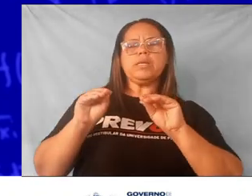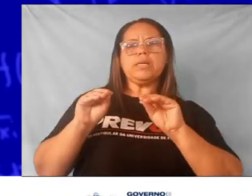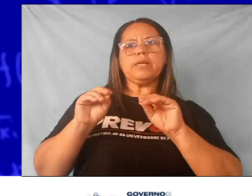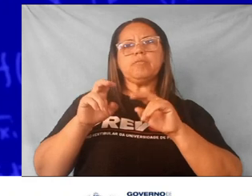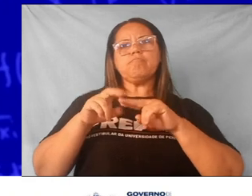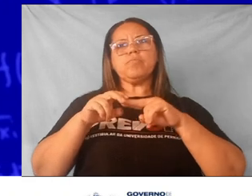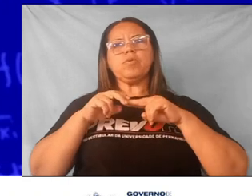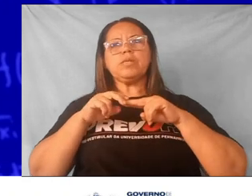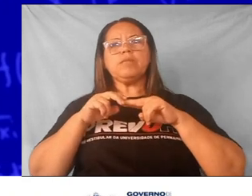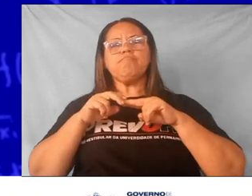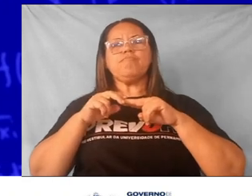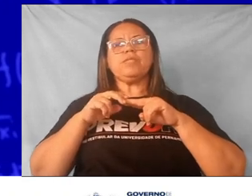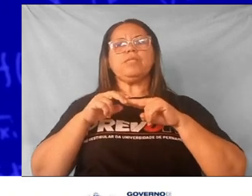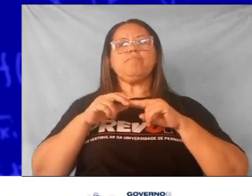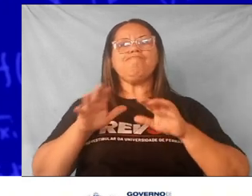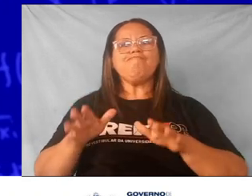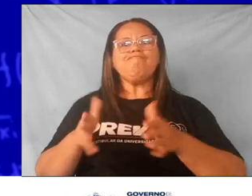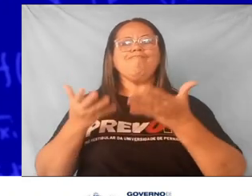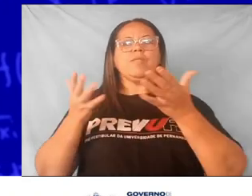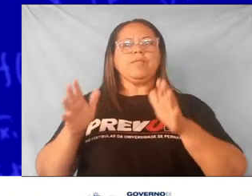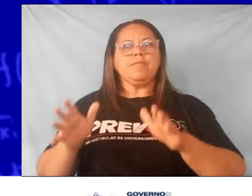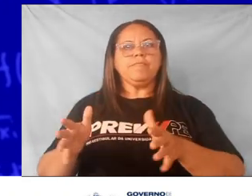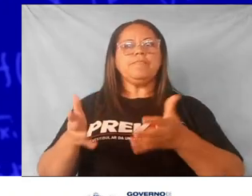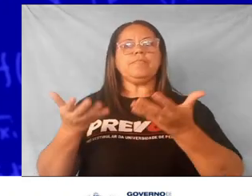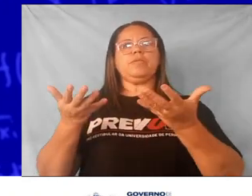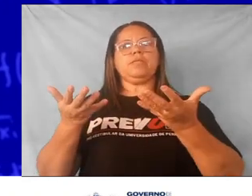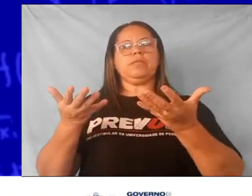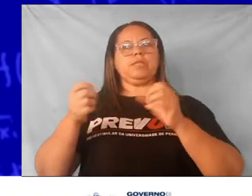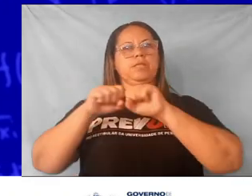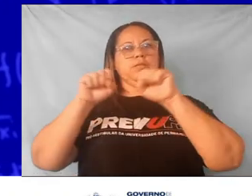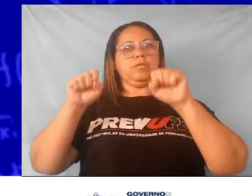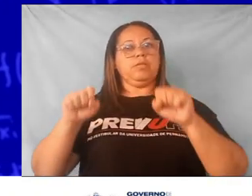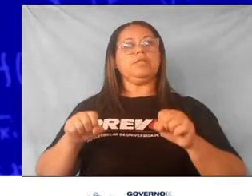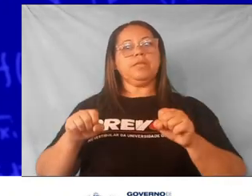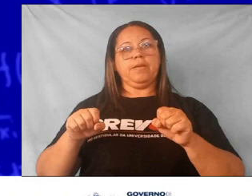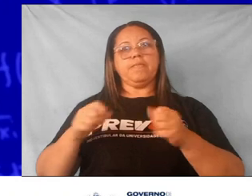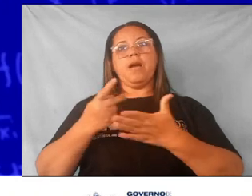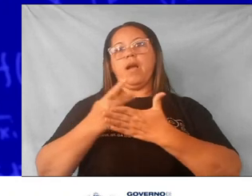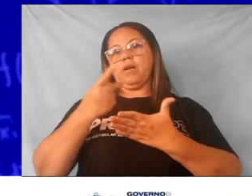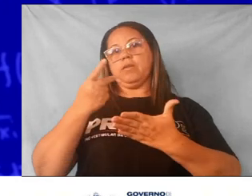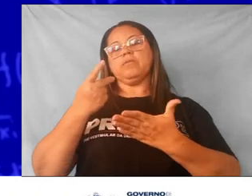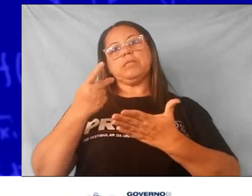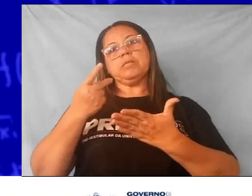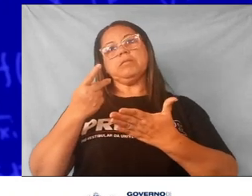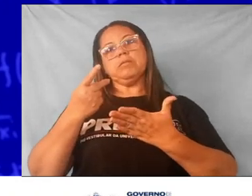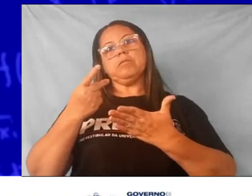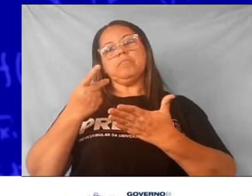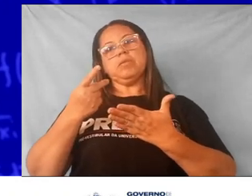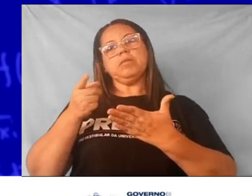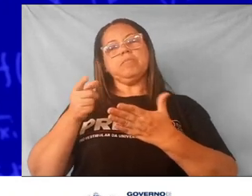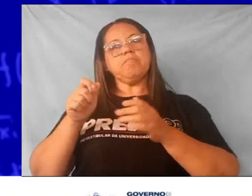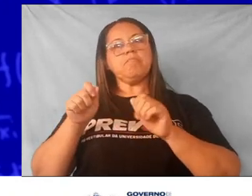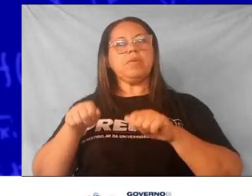virtude do impulso que esse sistema é sujeito, ser